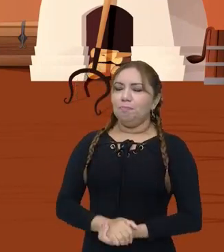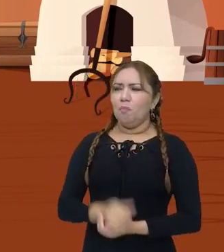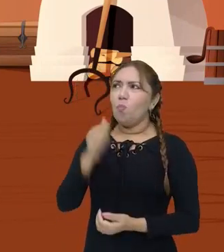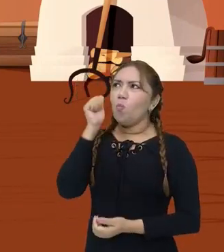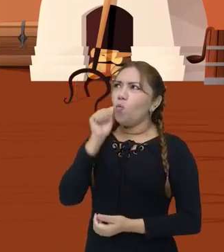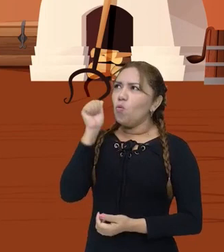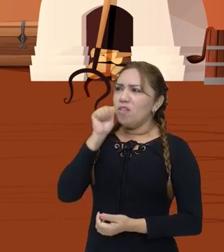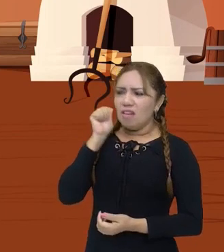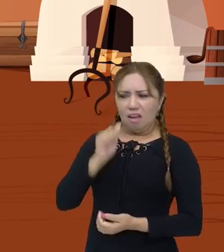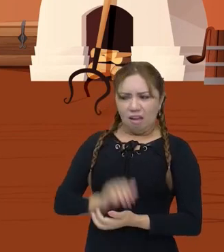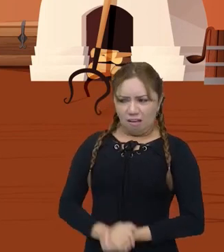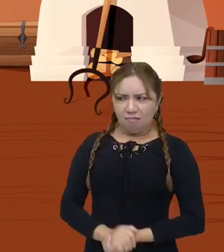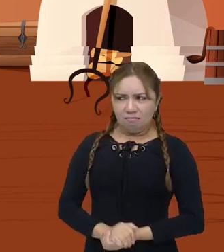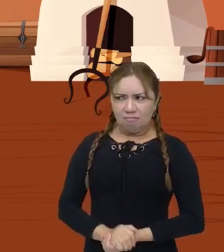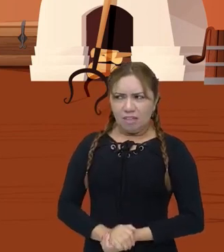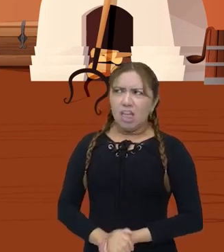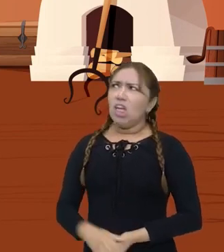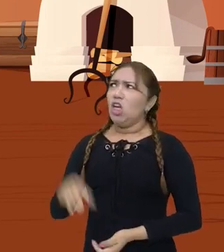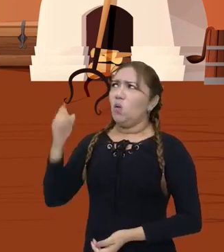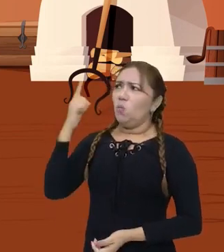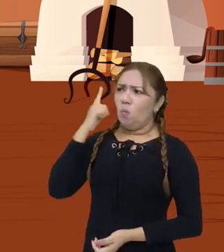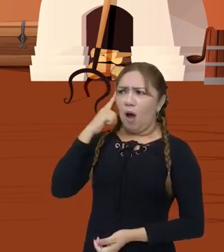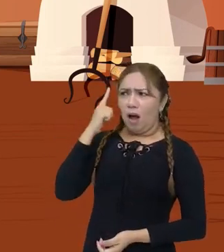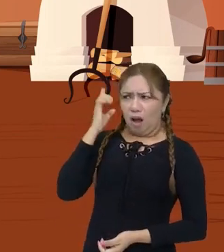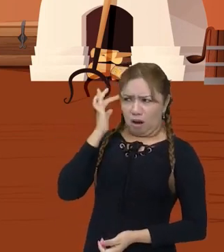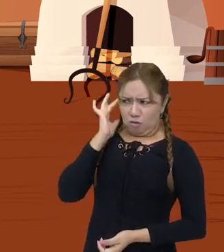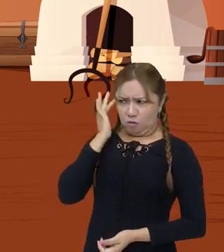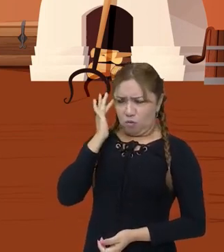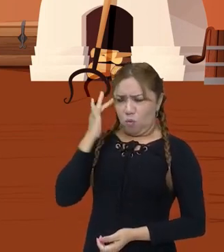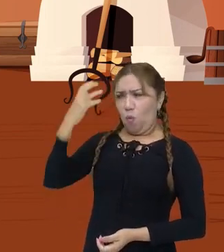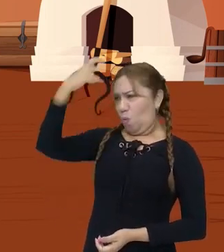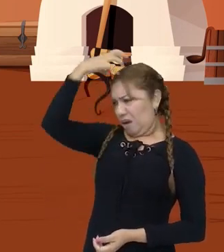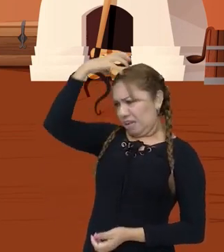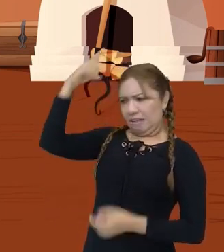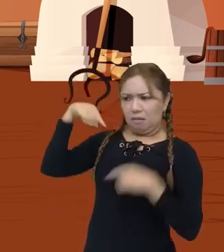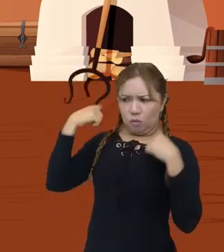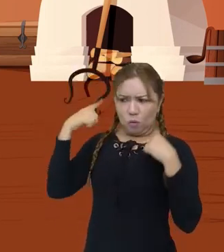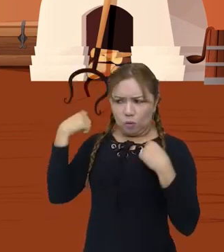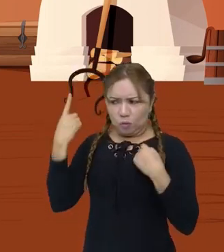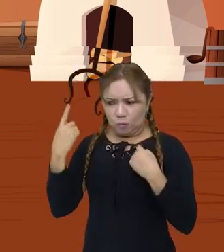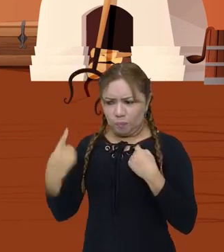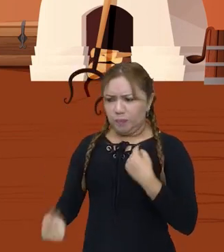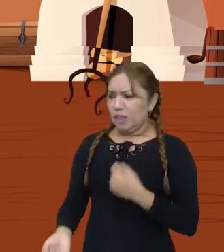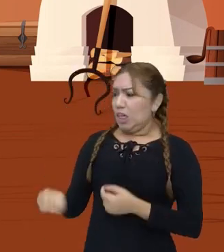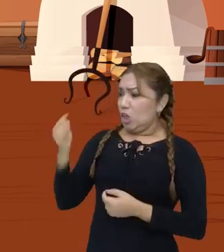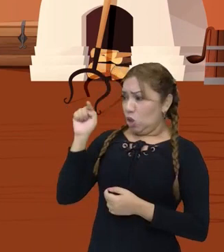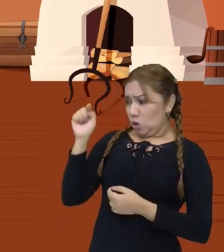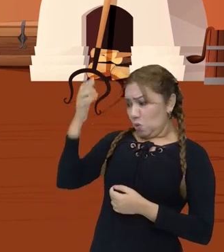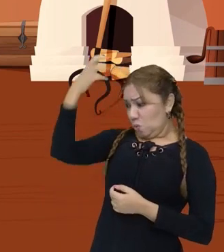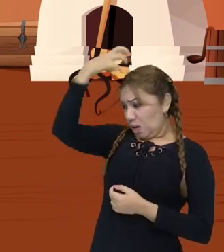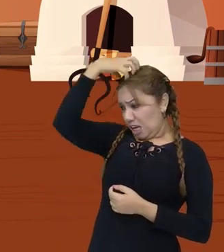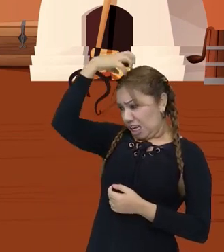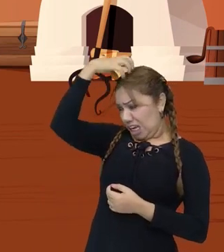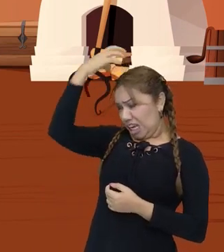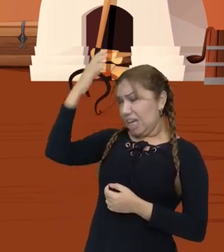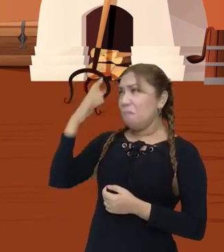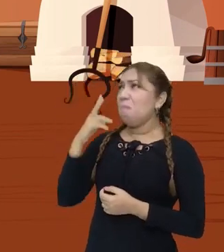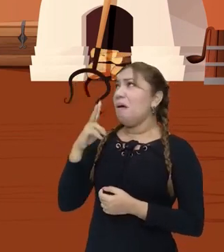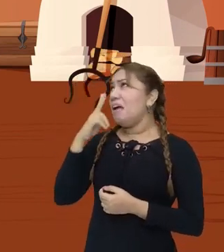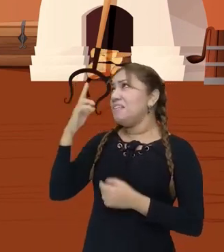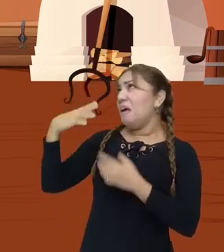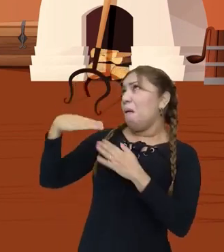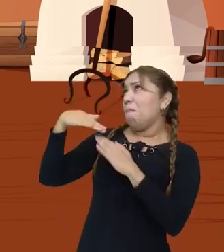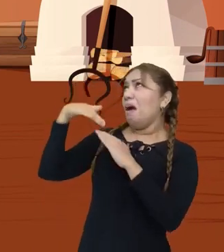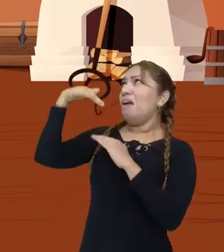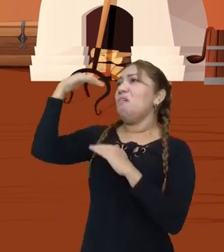Mulher, acho que o rei lhe endoidou. Ele disse que era maior do que Deus e por isso você